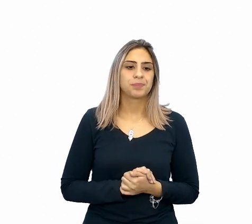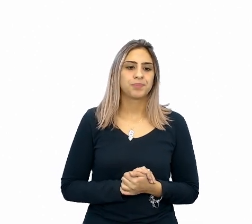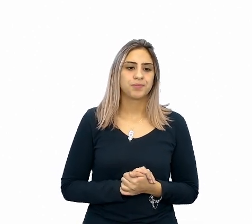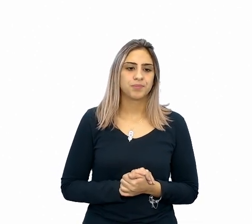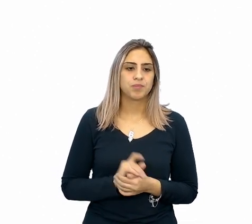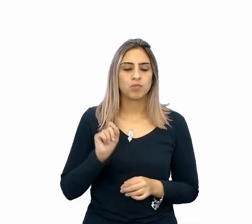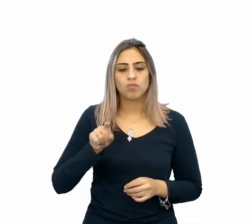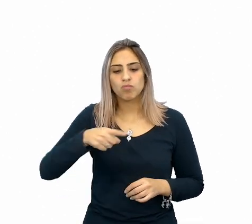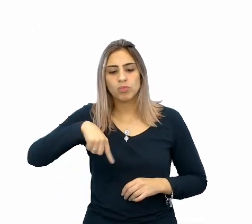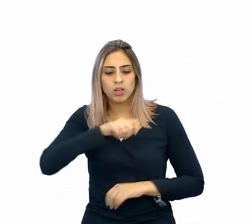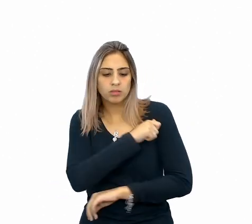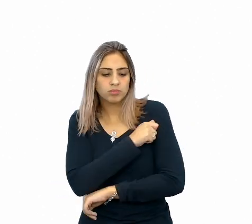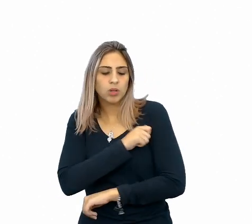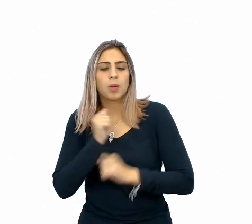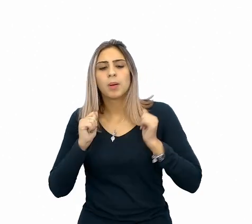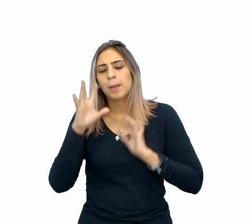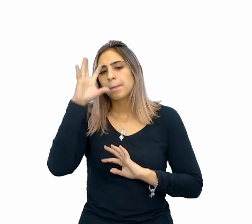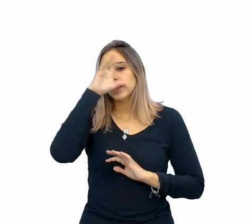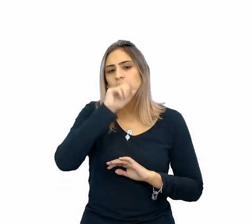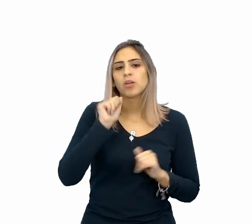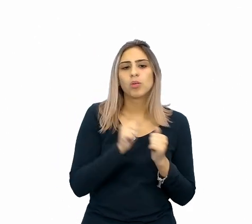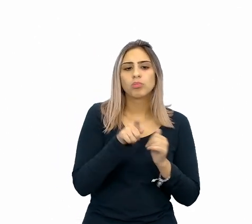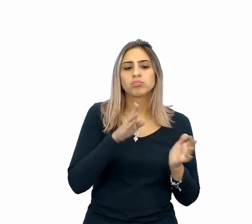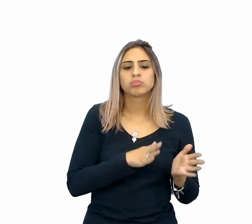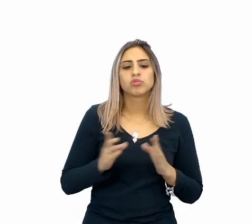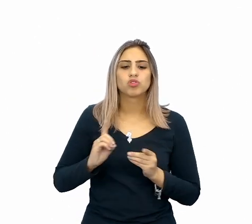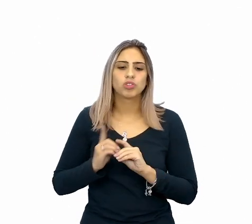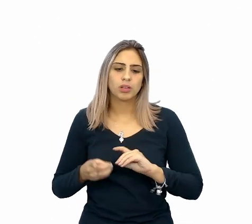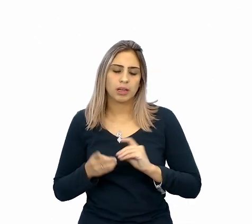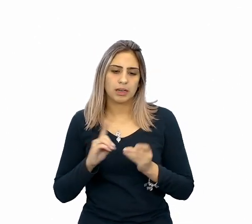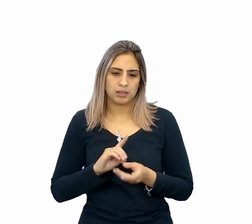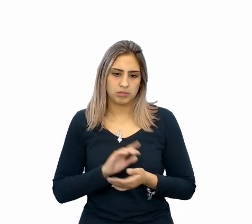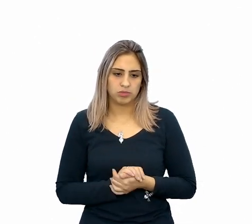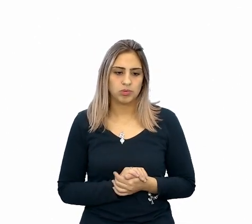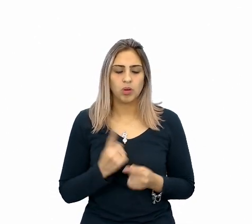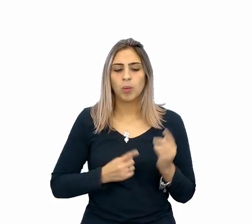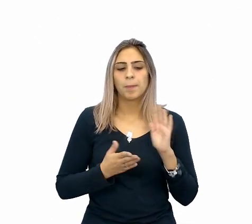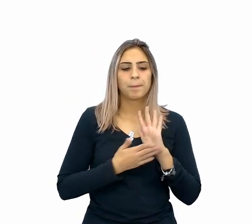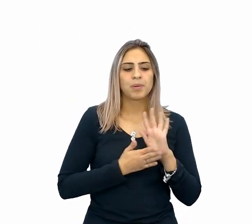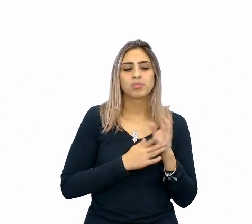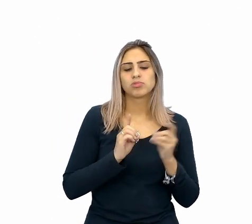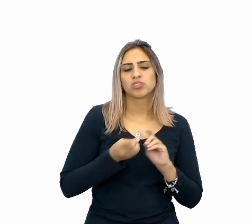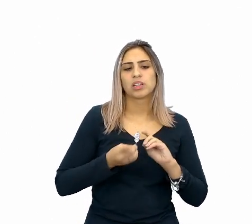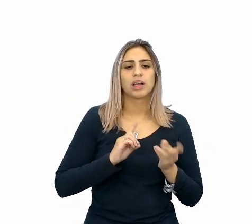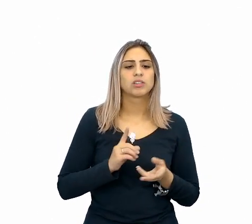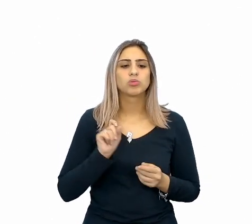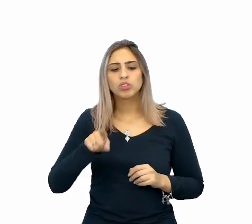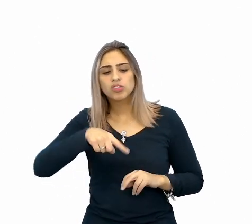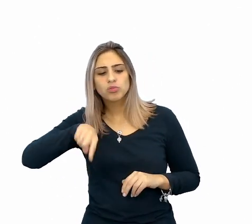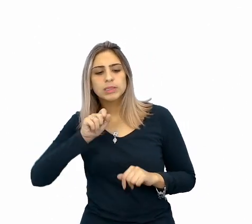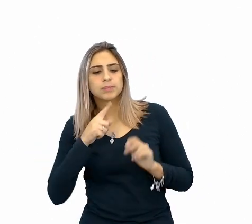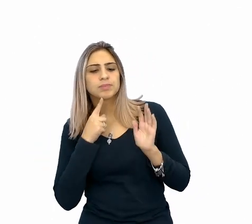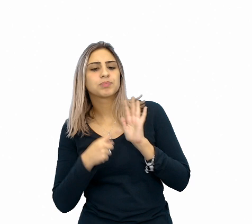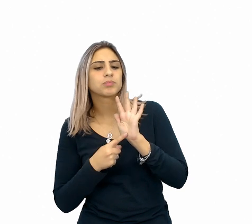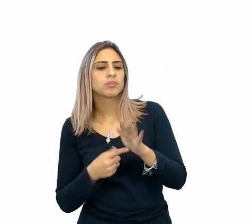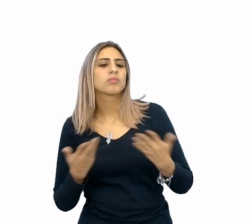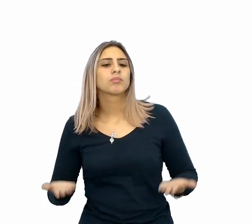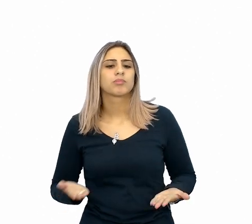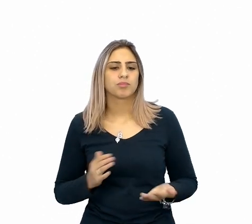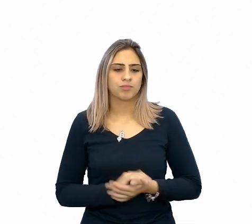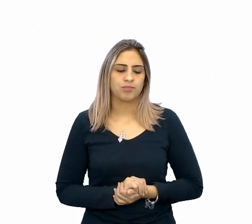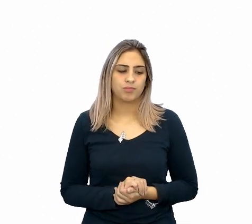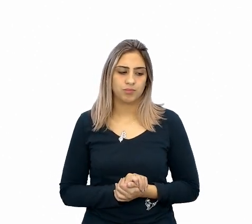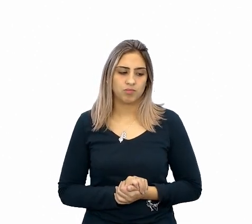os estudantes poderão aprender com essa sequência didática? Então, qual que é o propósito didático? O que vocês apontaram aí? Né?